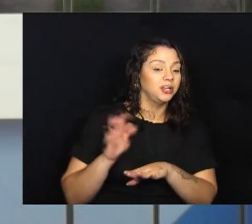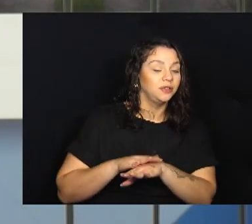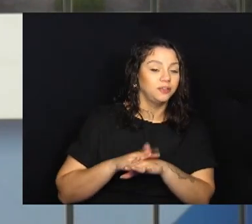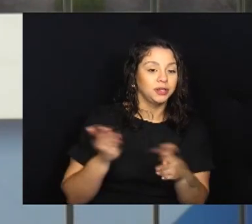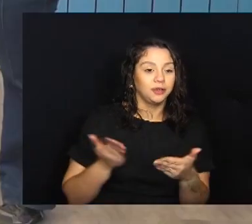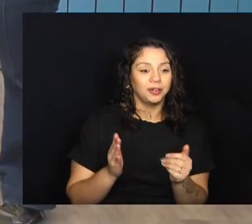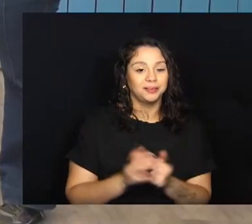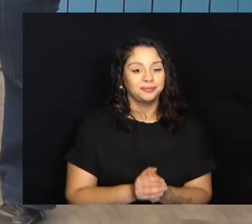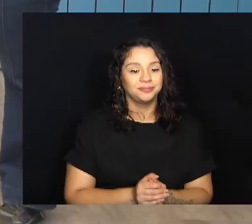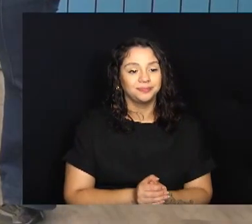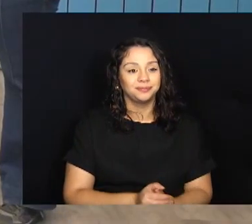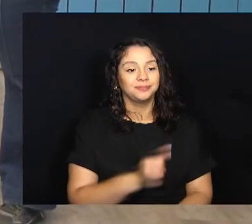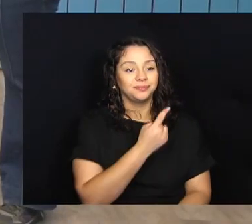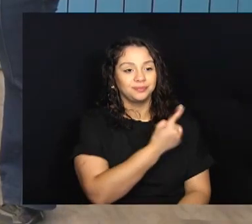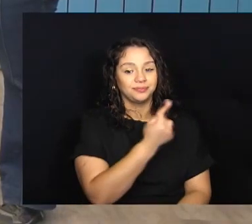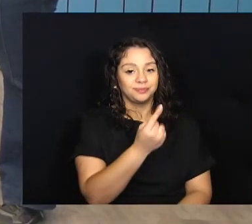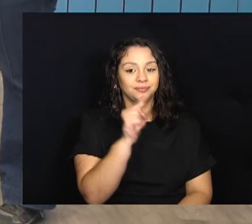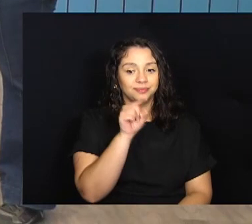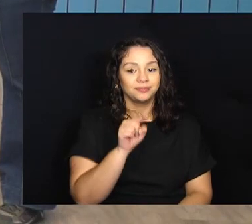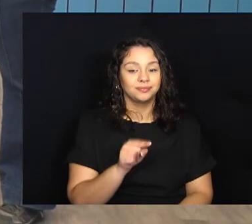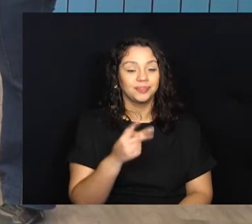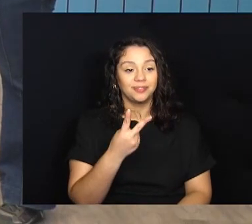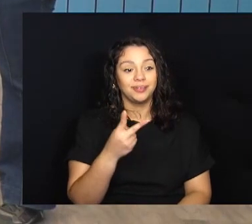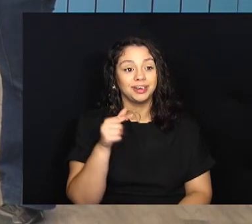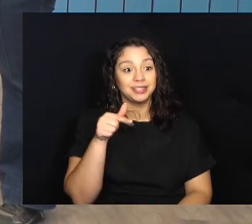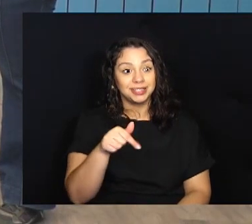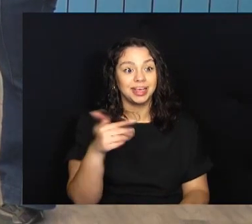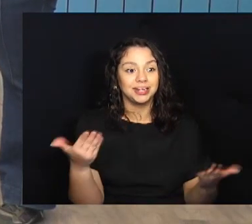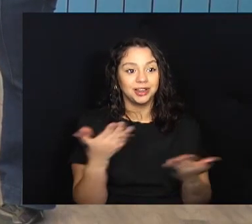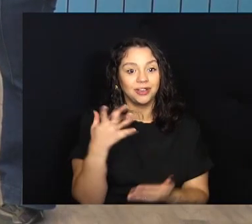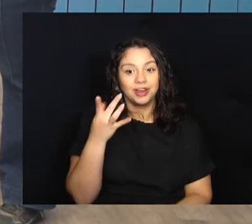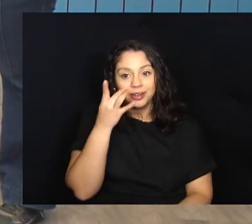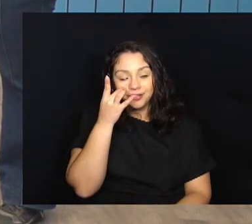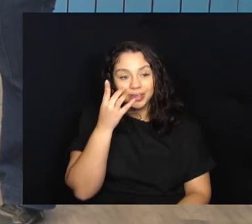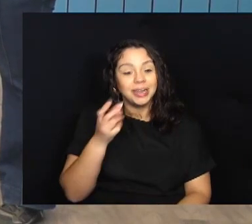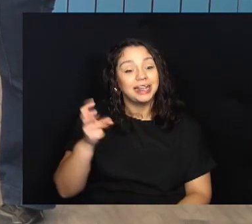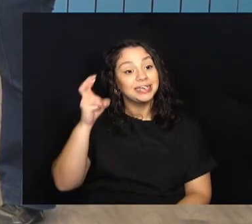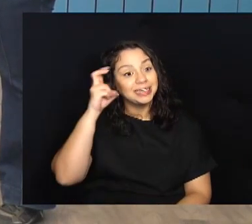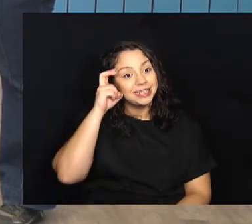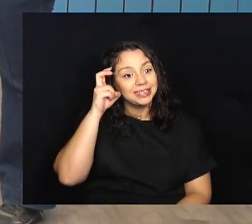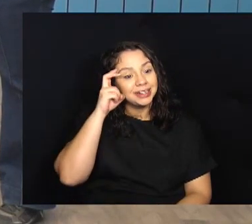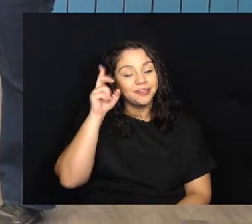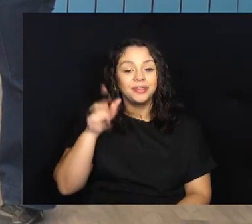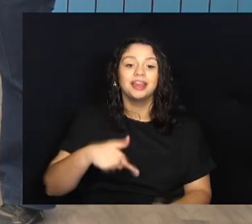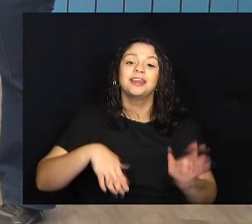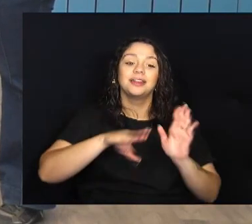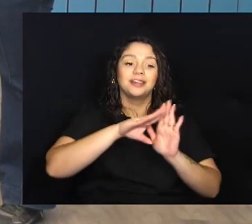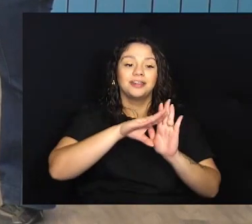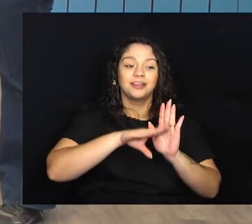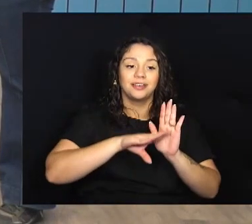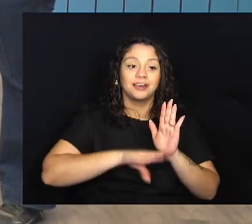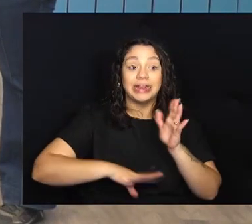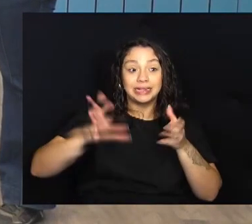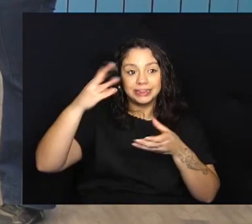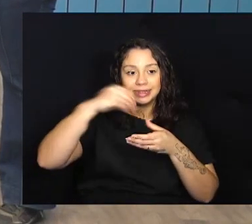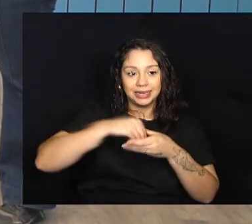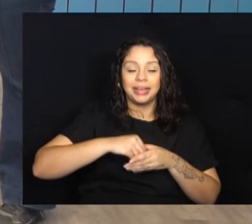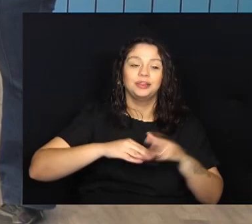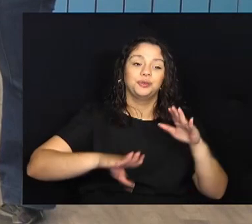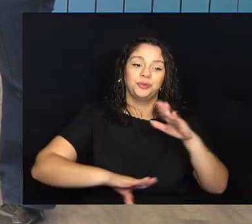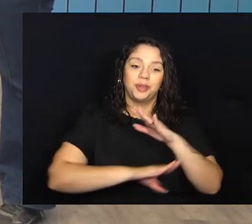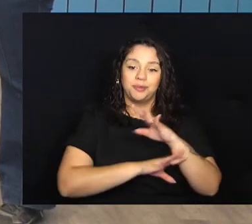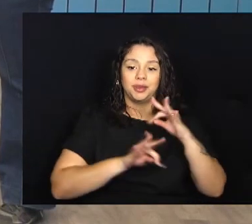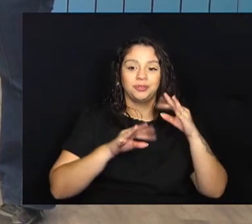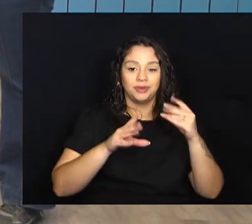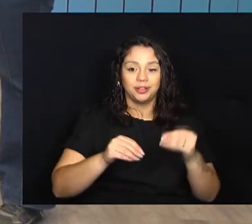11 horas mais 27 minutos, nós estamos ao vivo nesta quinta-feira, em pauta dentro do nosso Câmara Total.